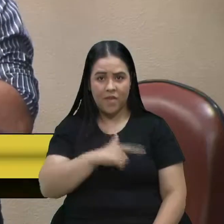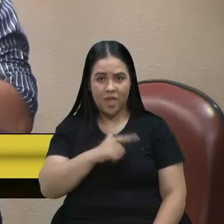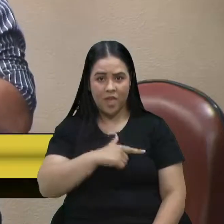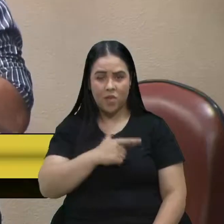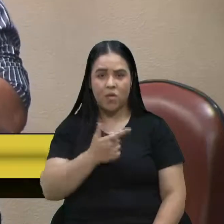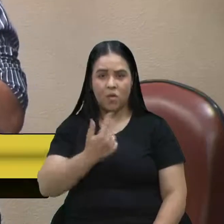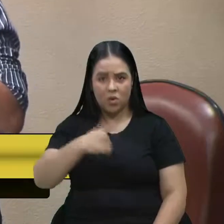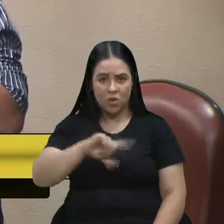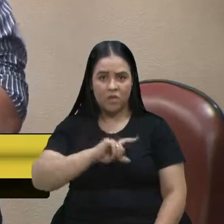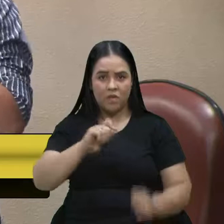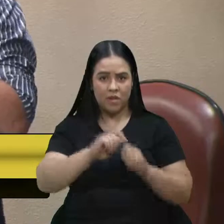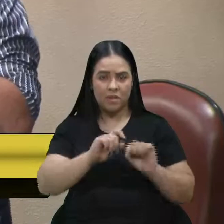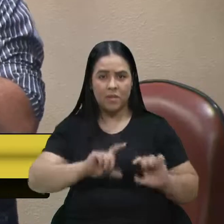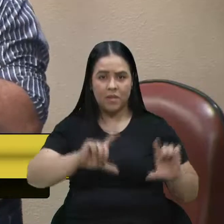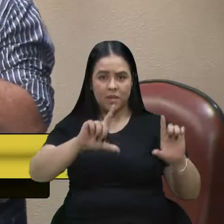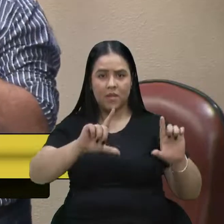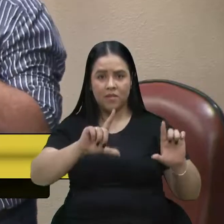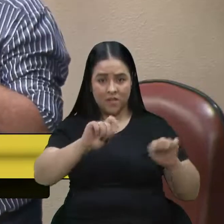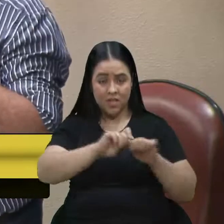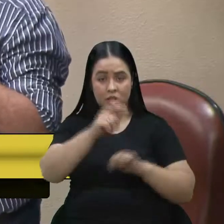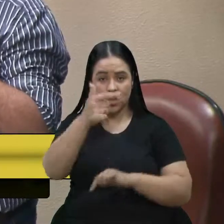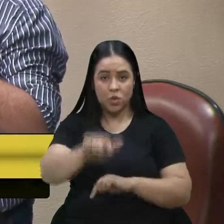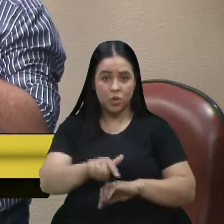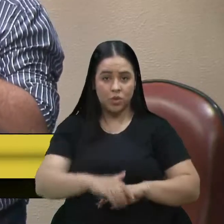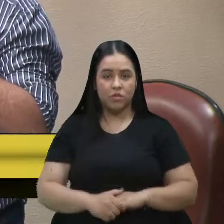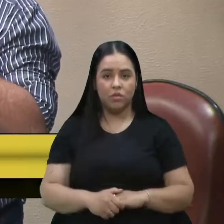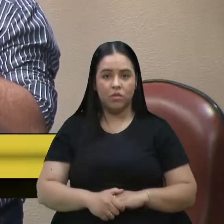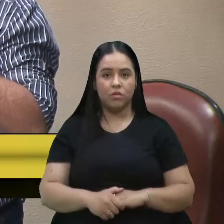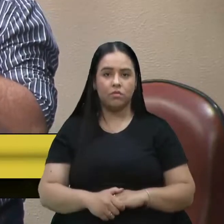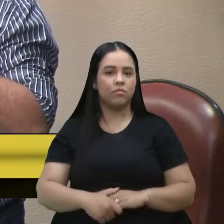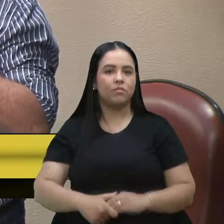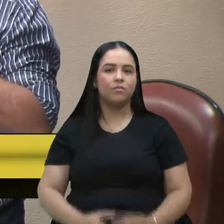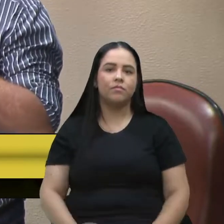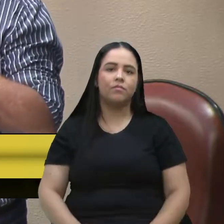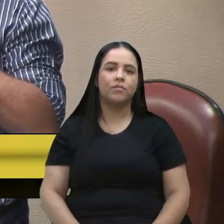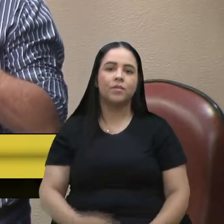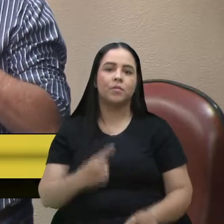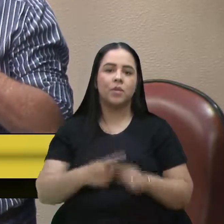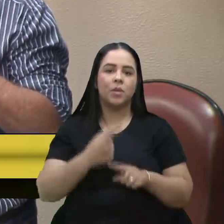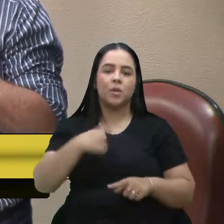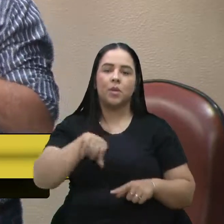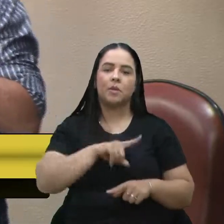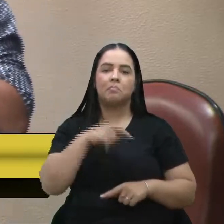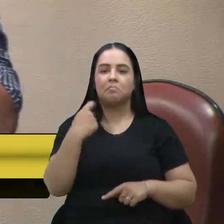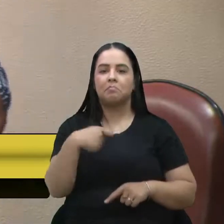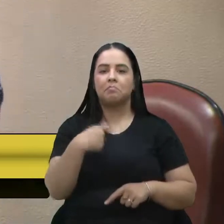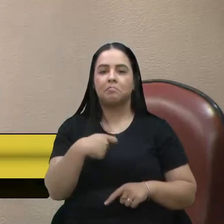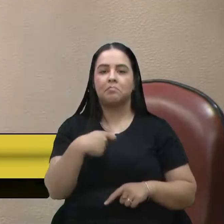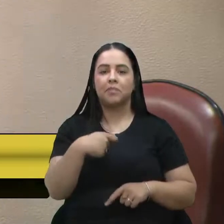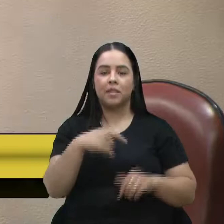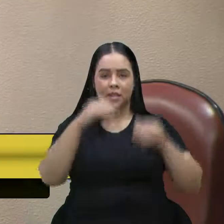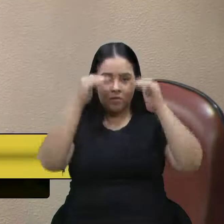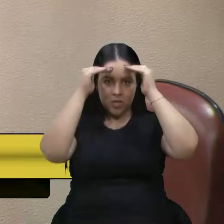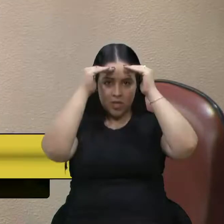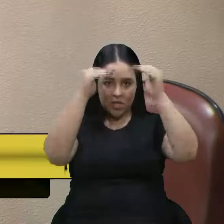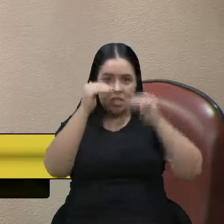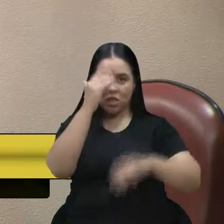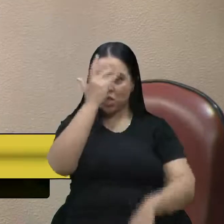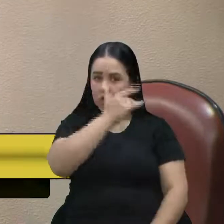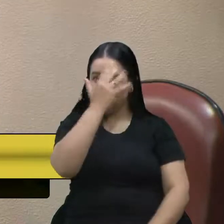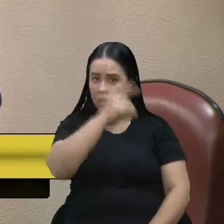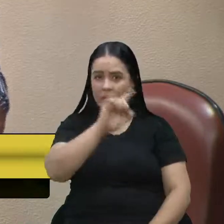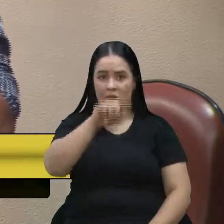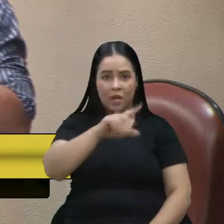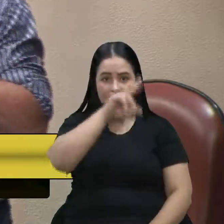placa. E vamos fazer de novo, tem que fazer. Porque nós temos que respeitar. Boadiló é o prefeito de